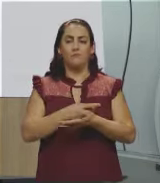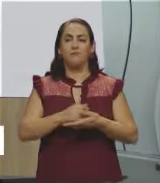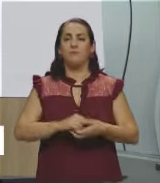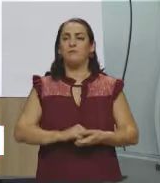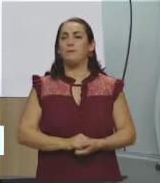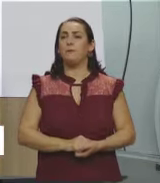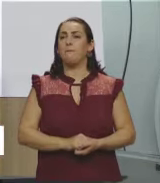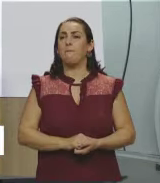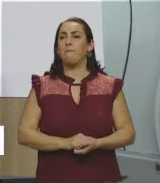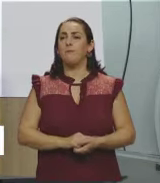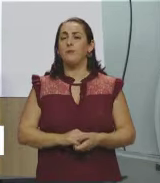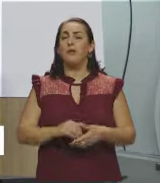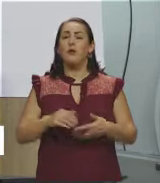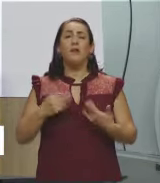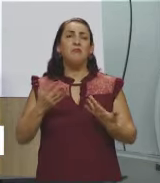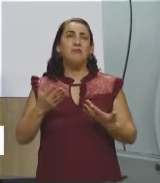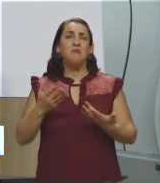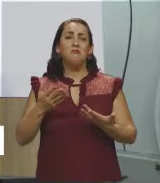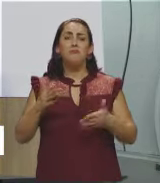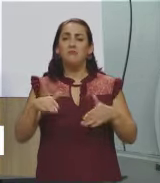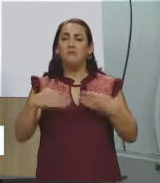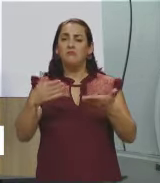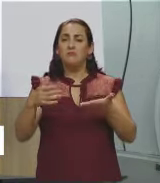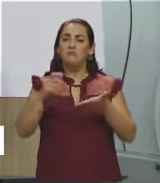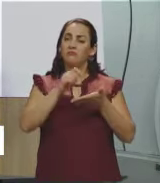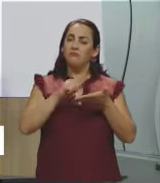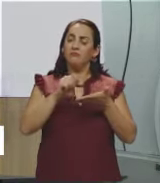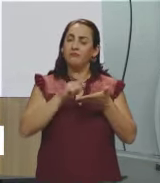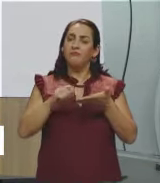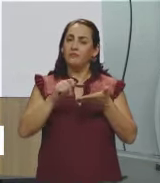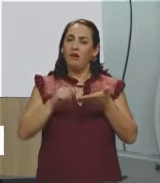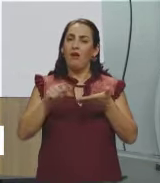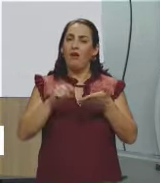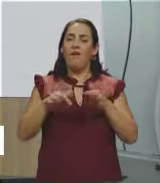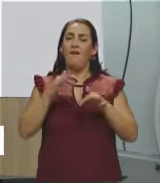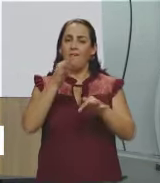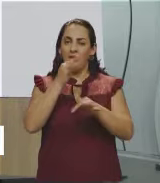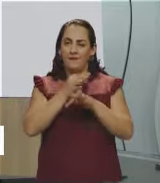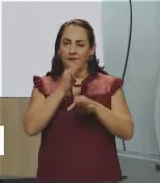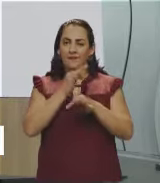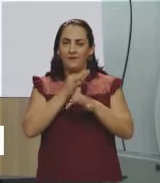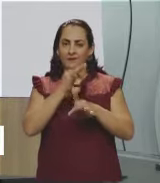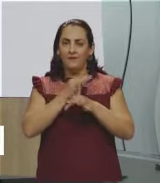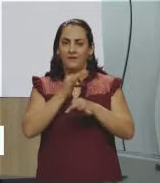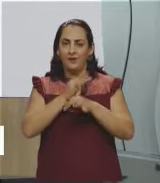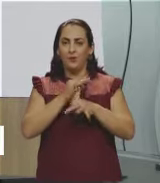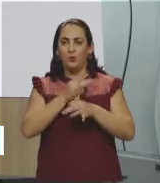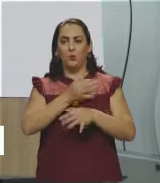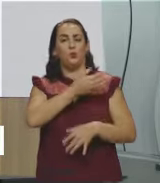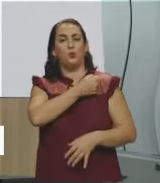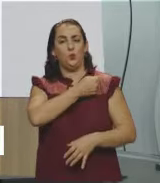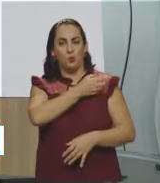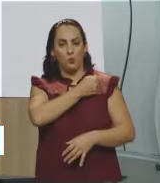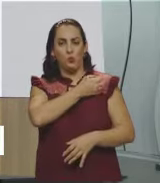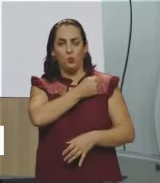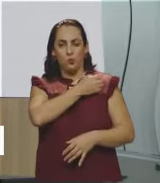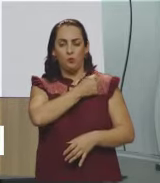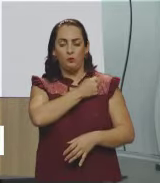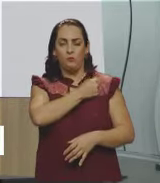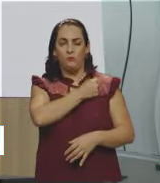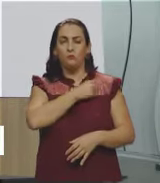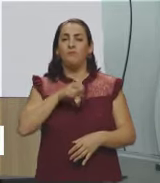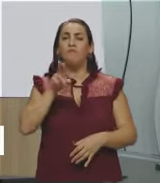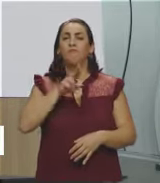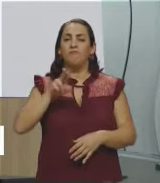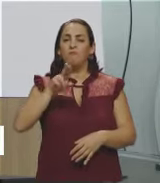aqui. Normalmente, quando a gente escreve uma grandeza na física, usando notação científica, que é a potência de 10,